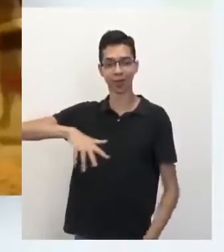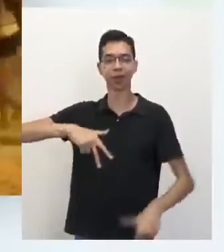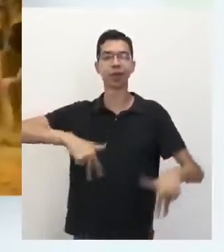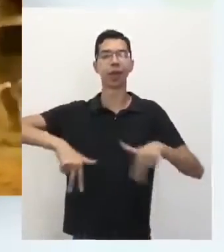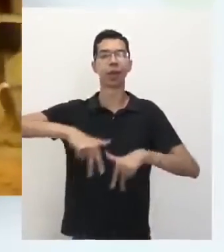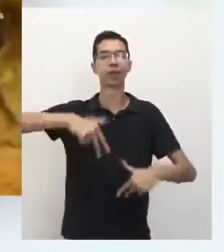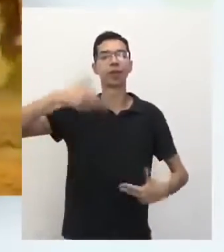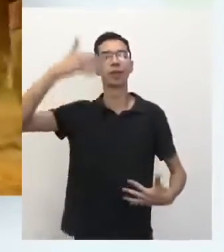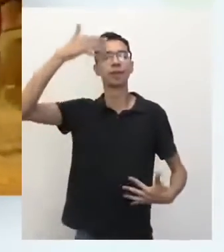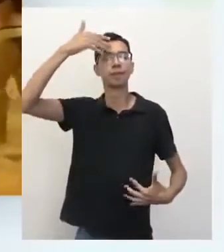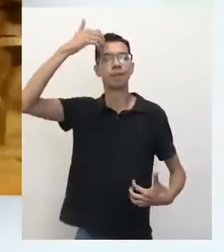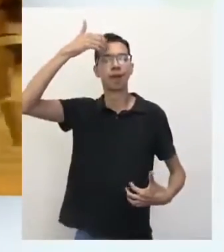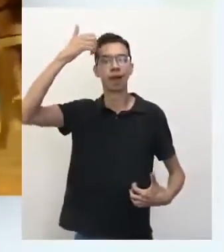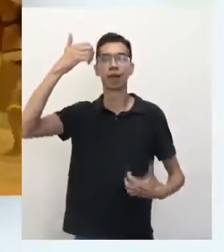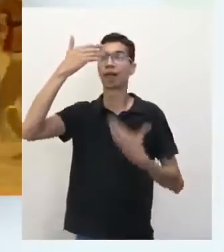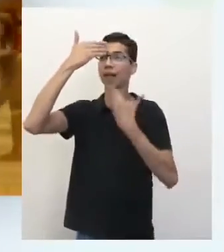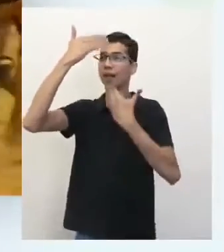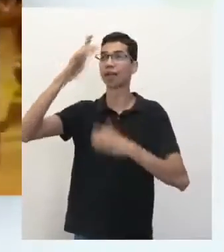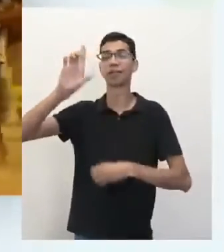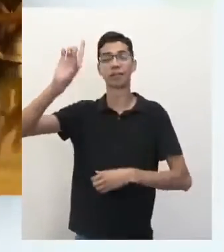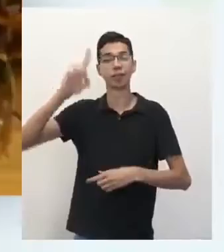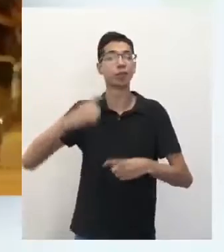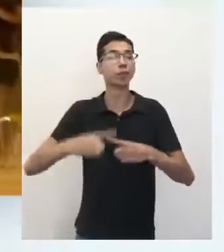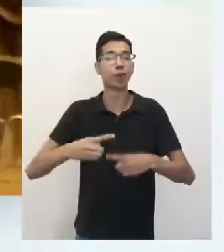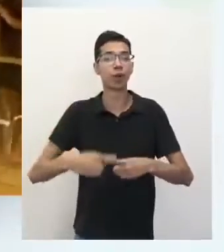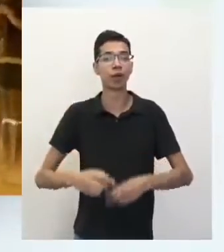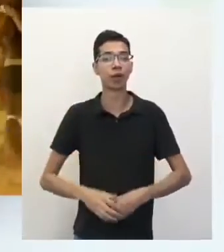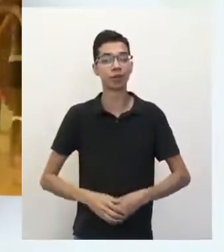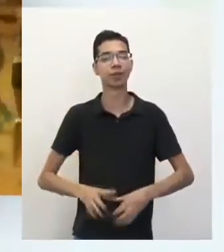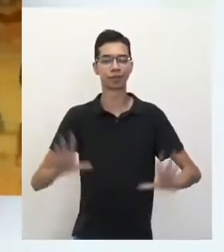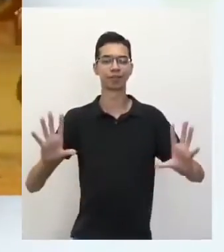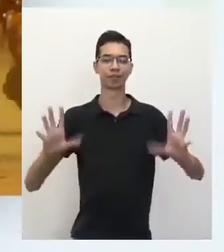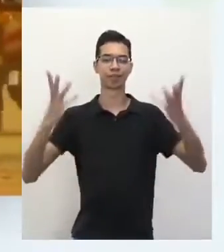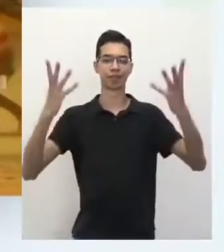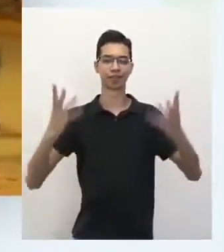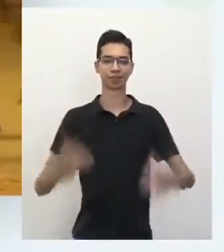é o agradecimento a Deus por estarem na festa.